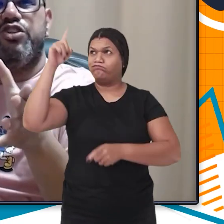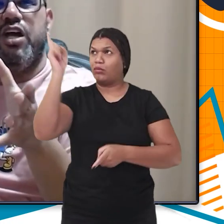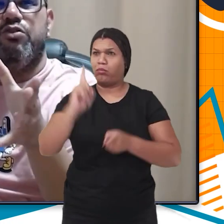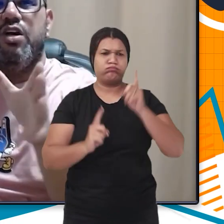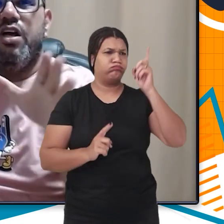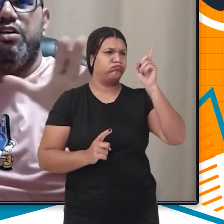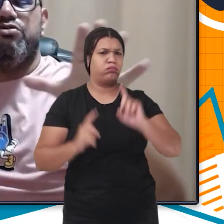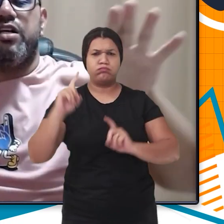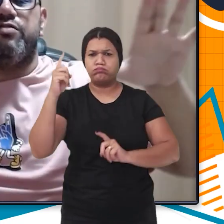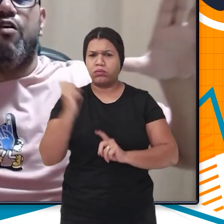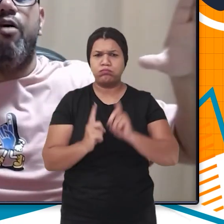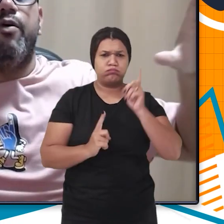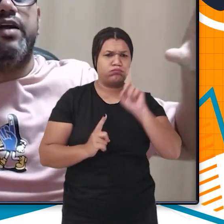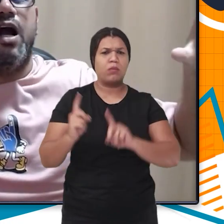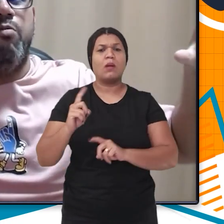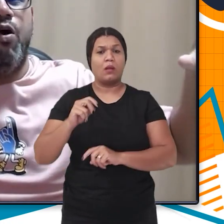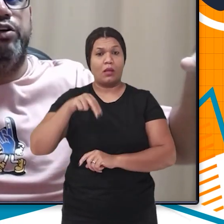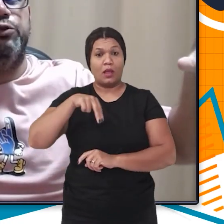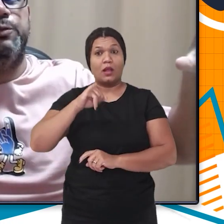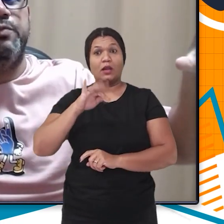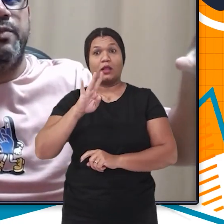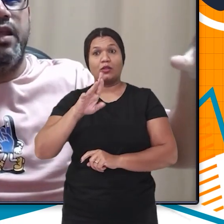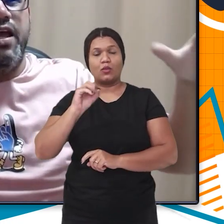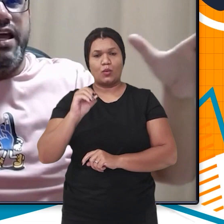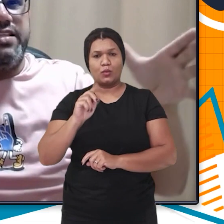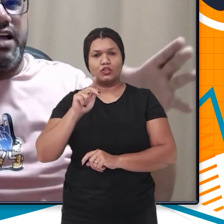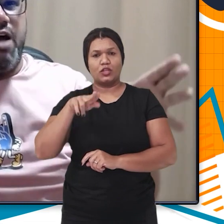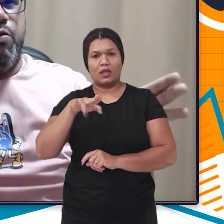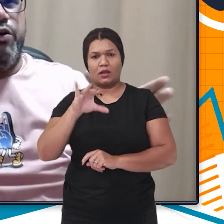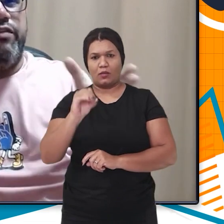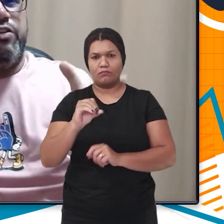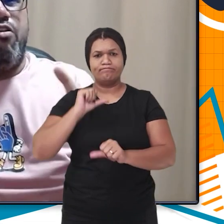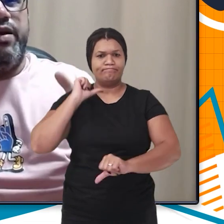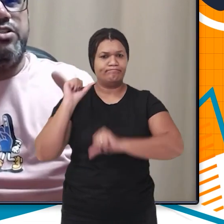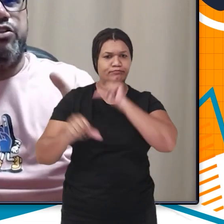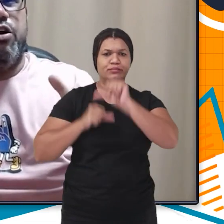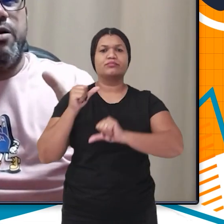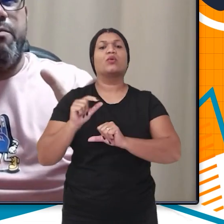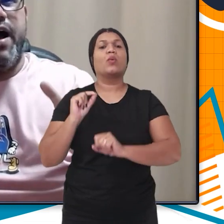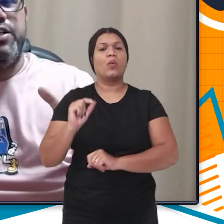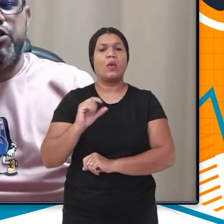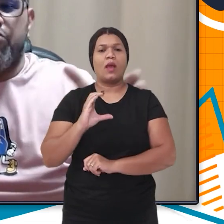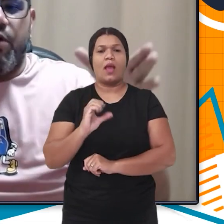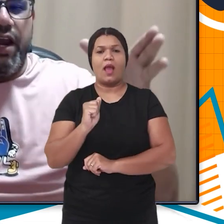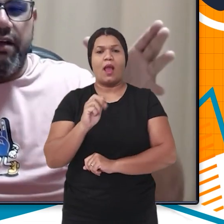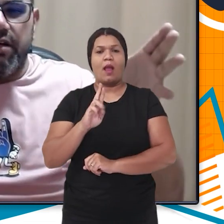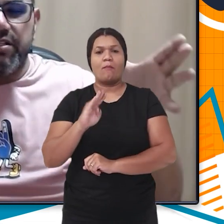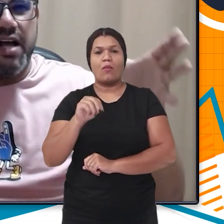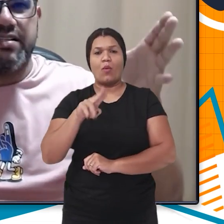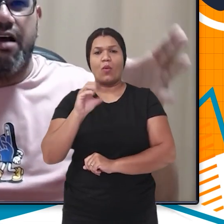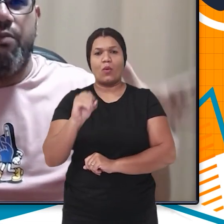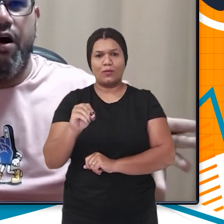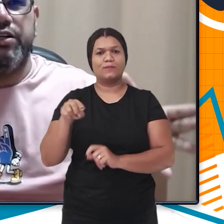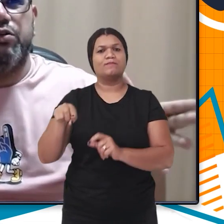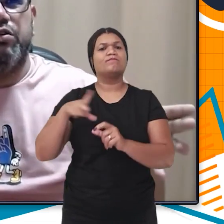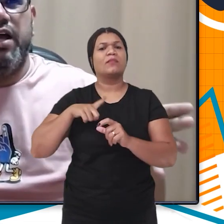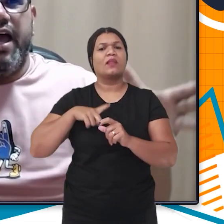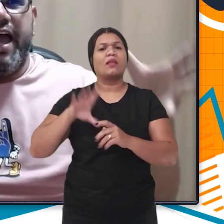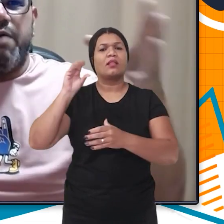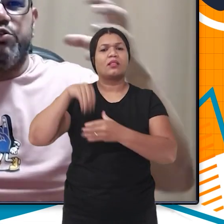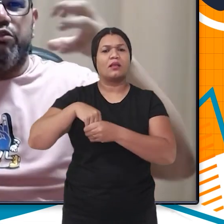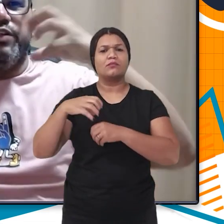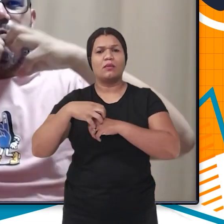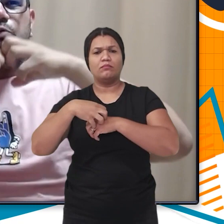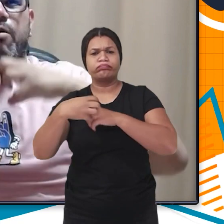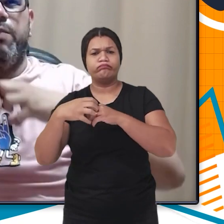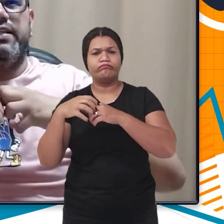de nitrogênio e os transformam em carbono. Esse carbono eventualmente se torna parte de uma molécula de gás carbônico,